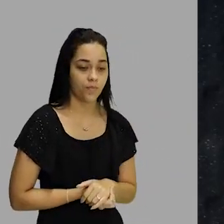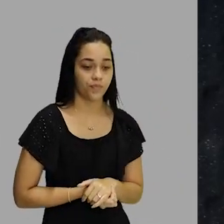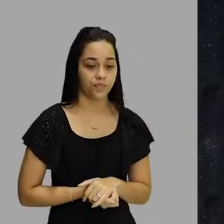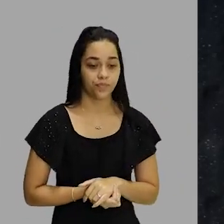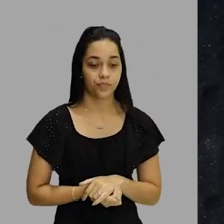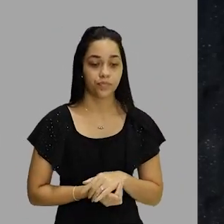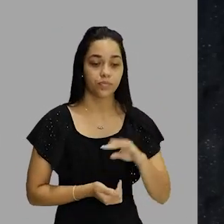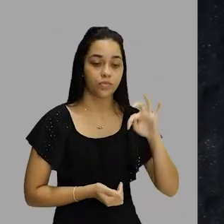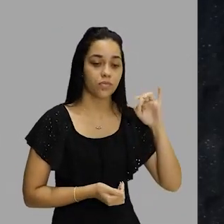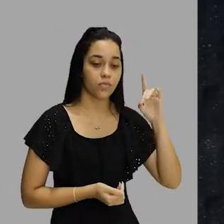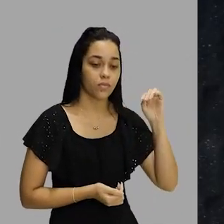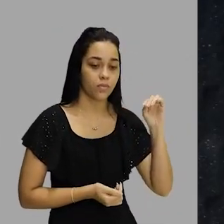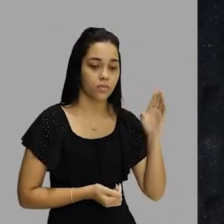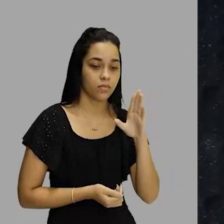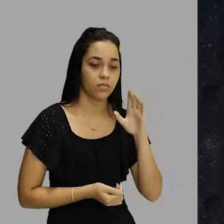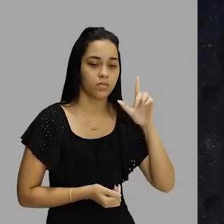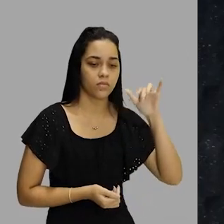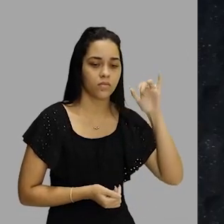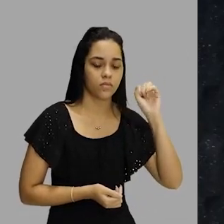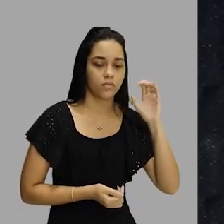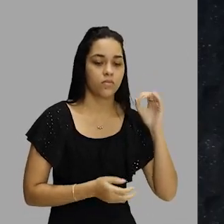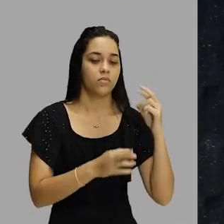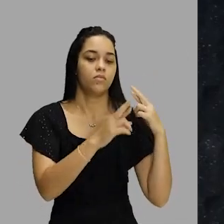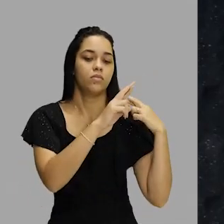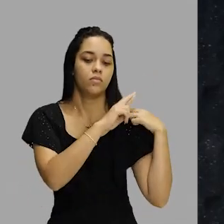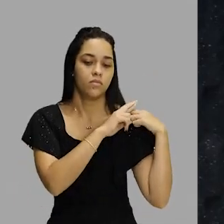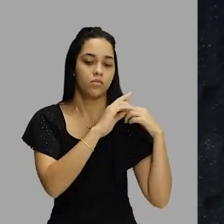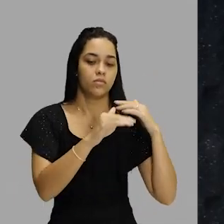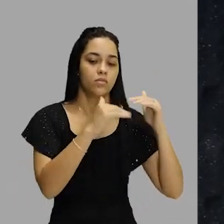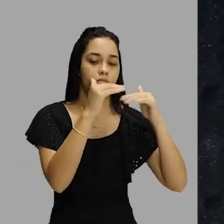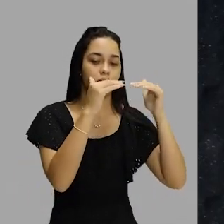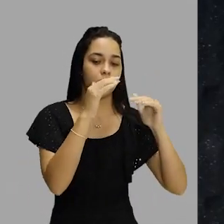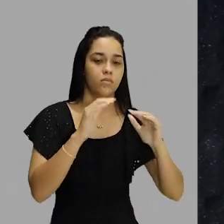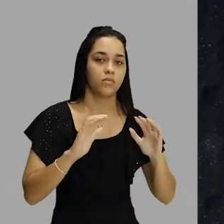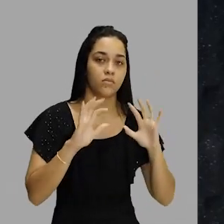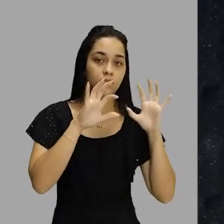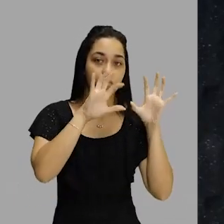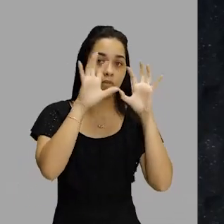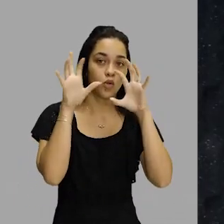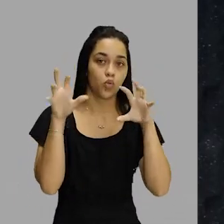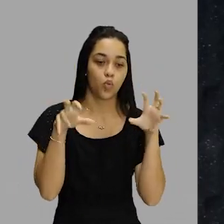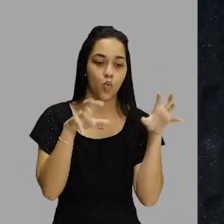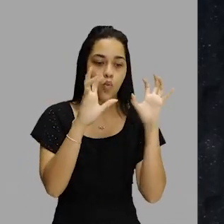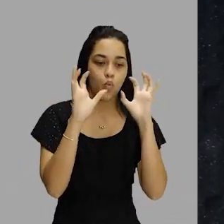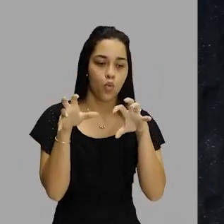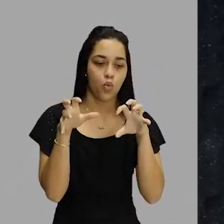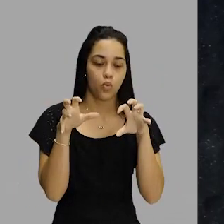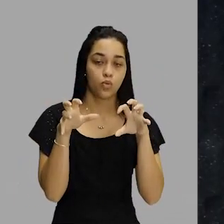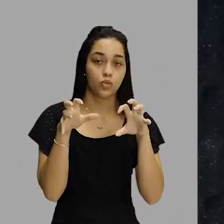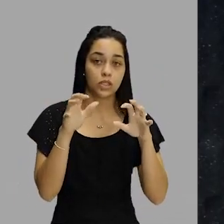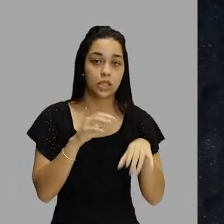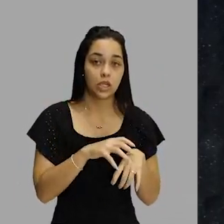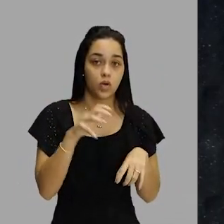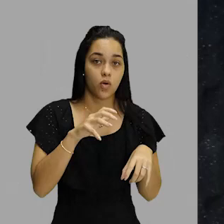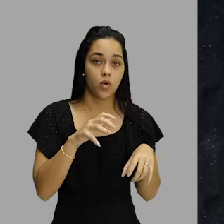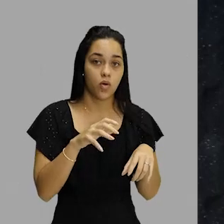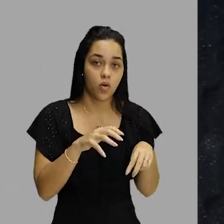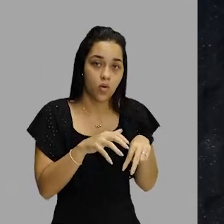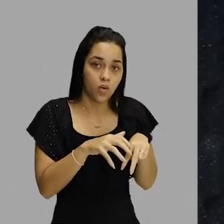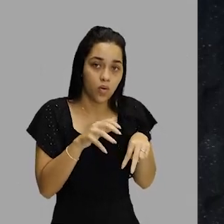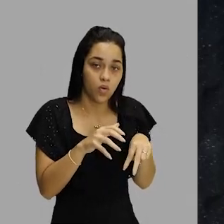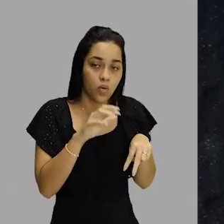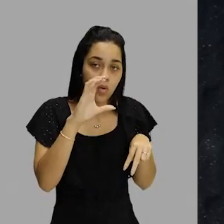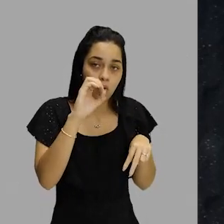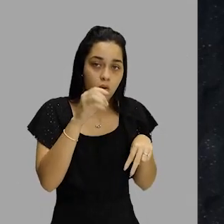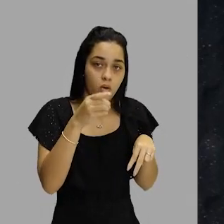tecido muscular liso é responsável direto pelo desenvolvimento dos glúteos e coxas. Ora,